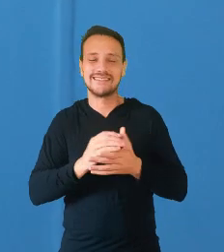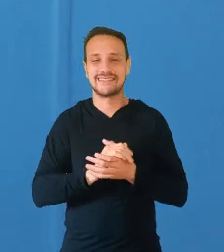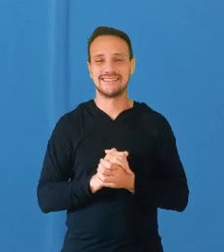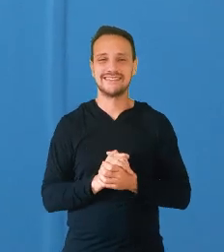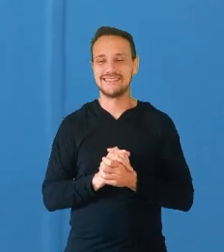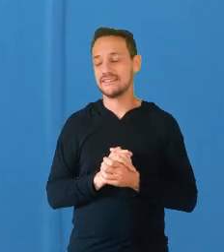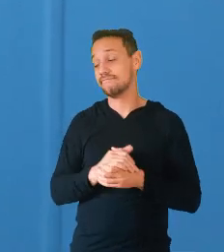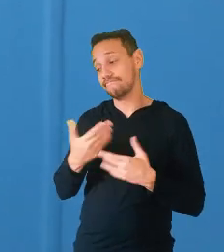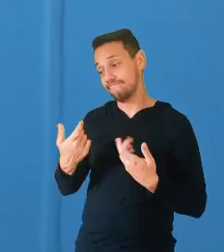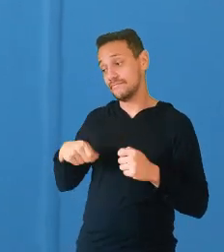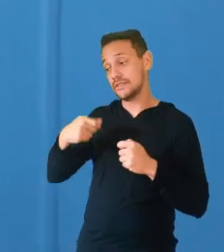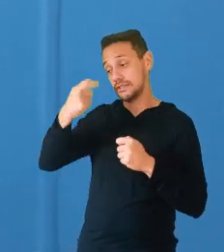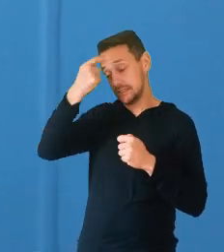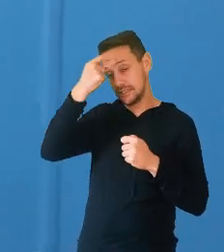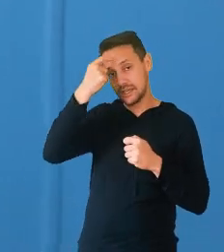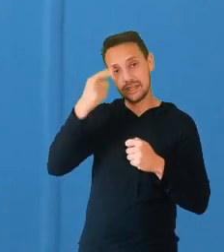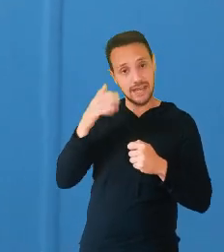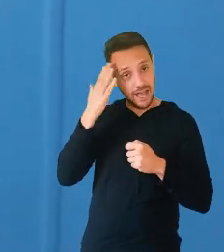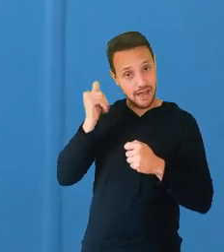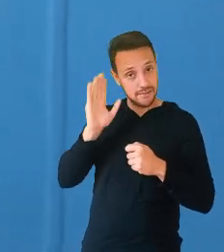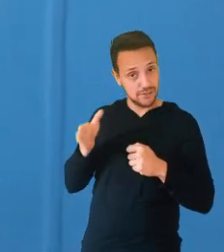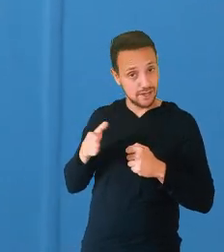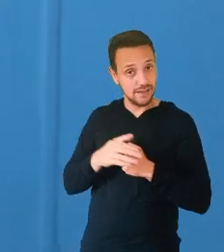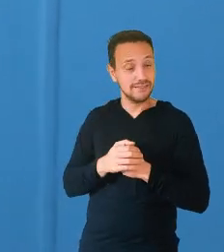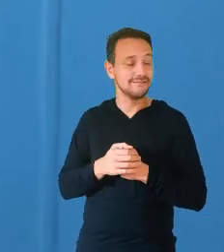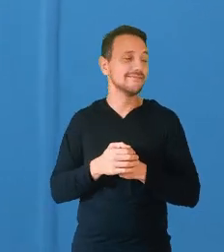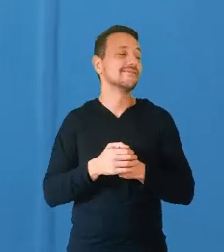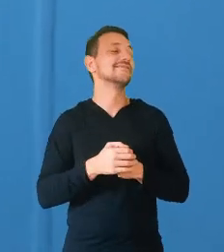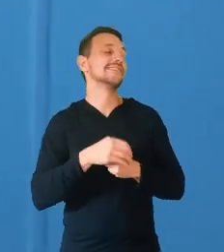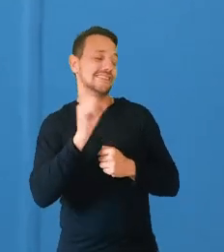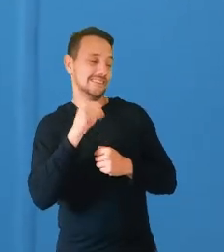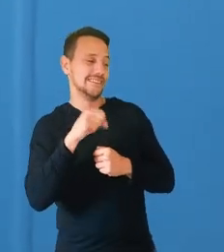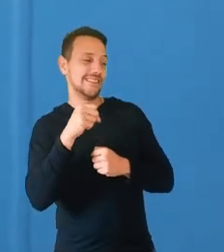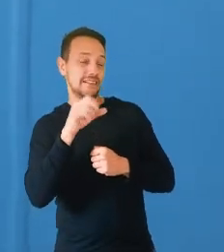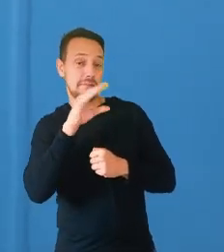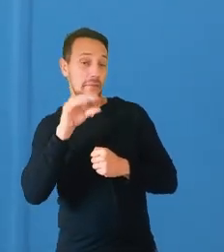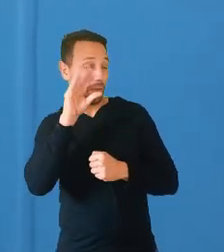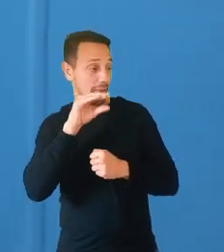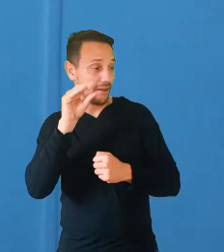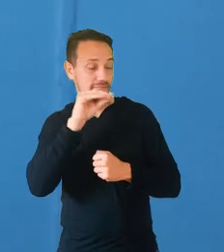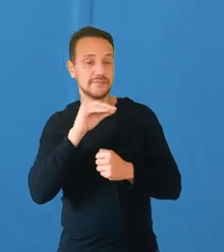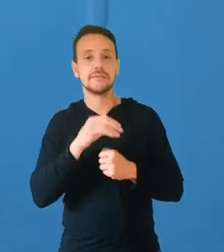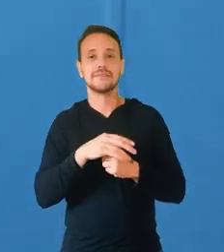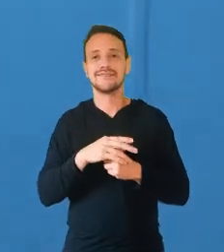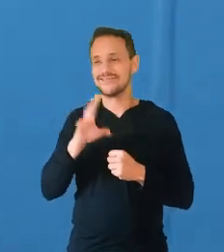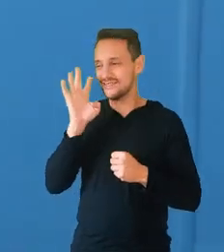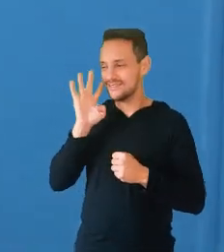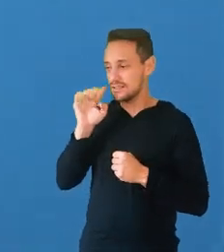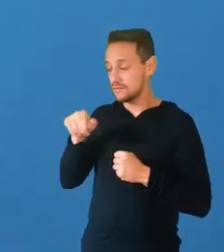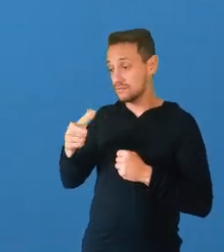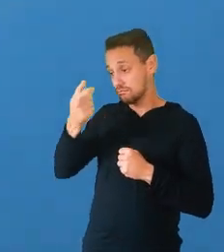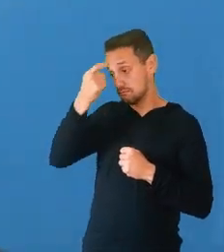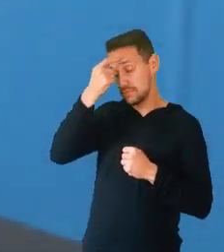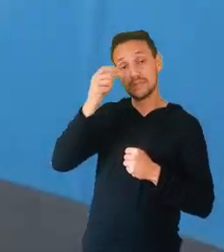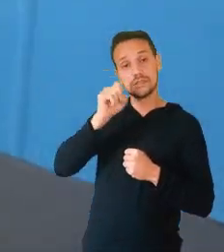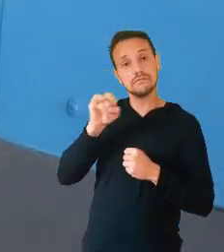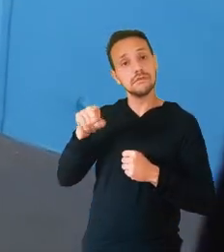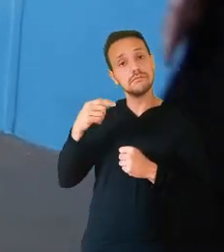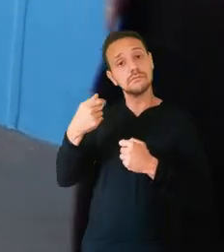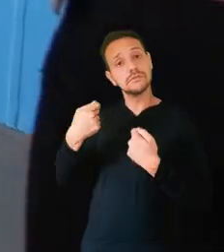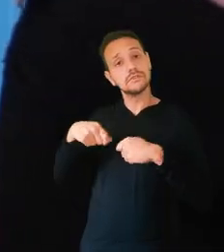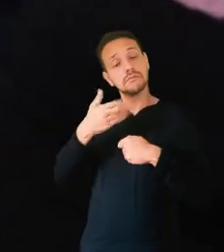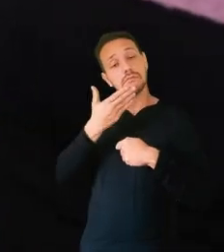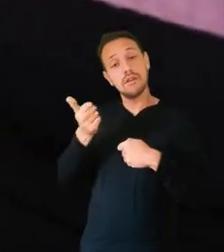Ajustar, né? Ajustar as engrenagens. E Tem a consciência, você viu? Tem